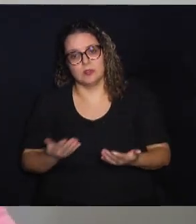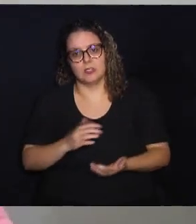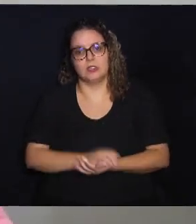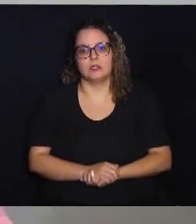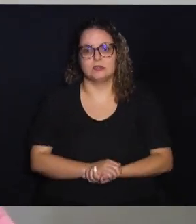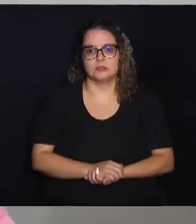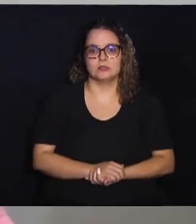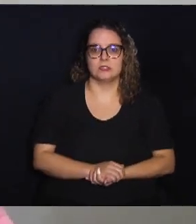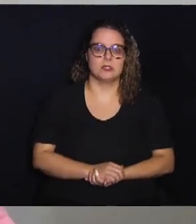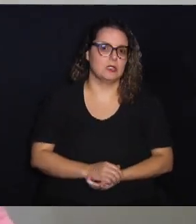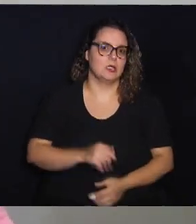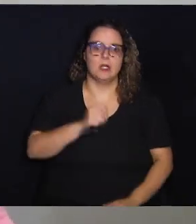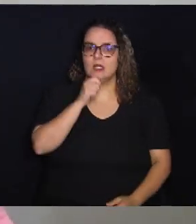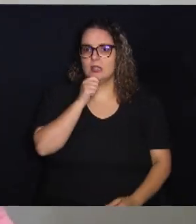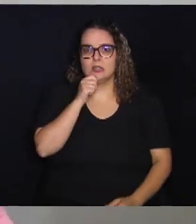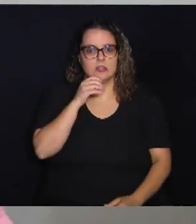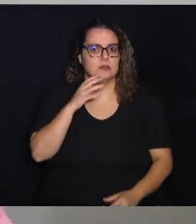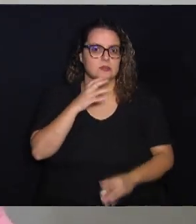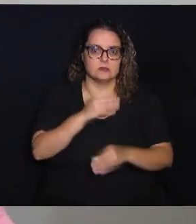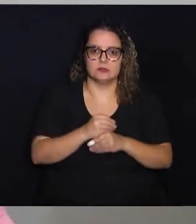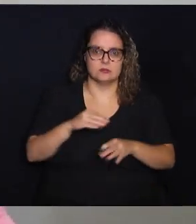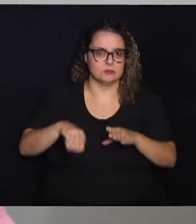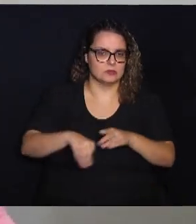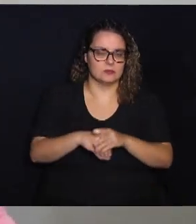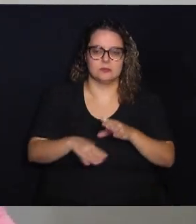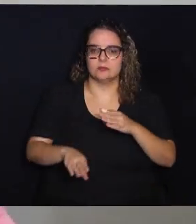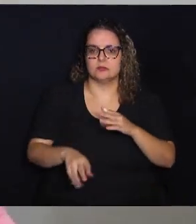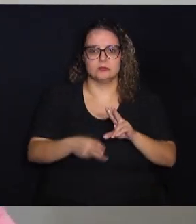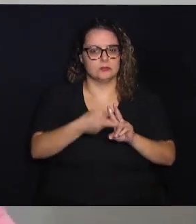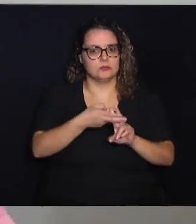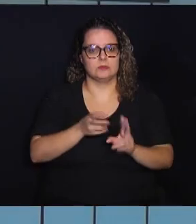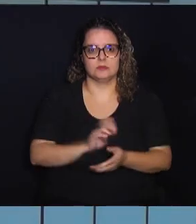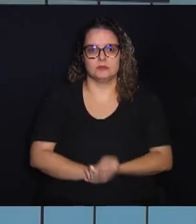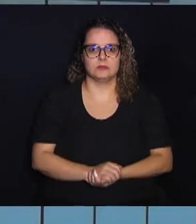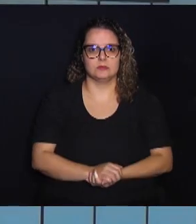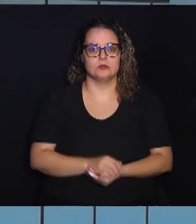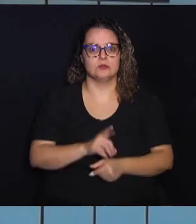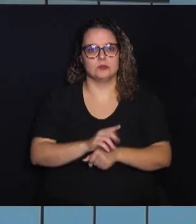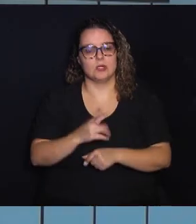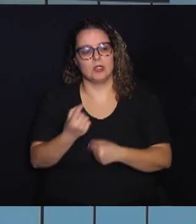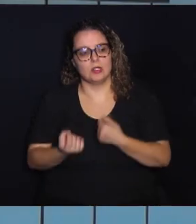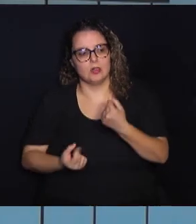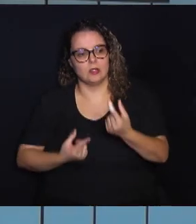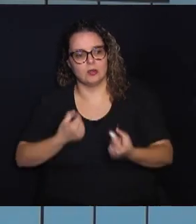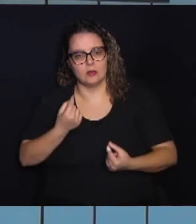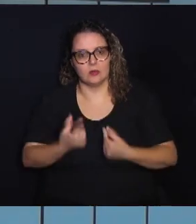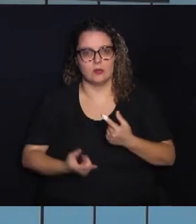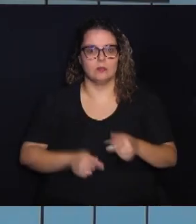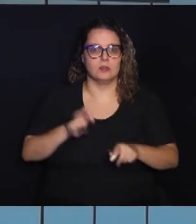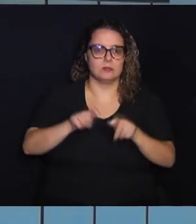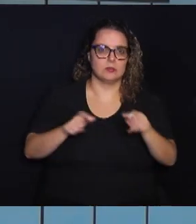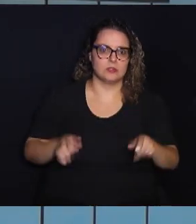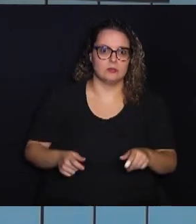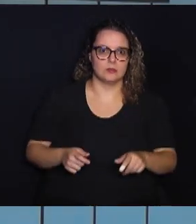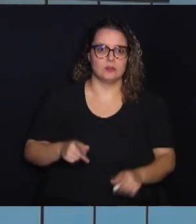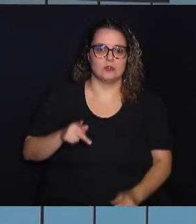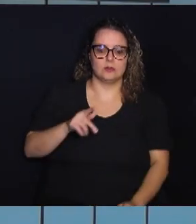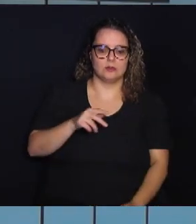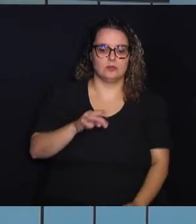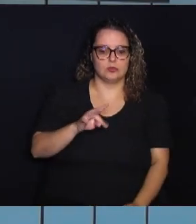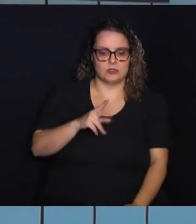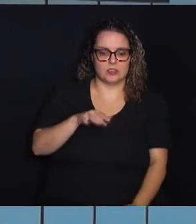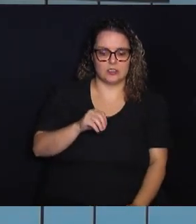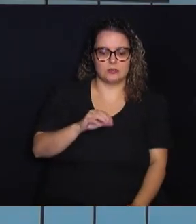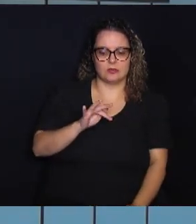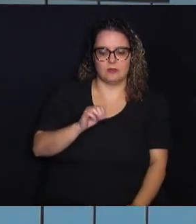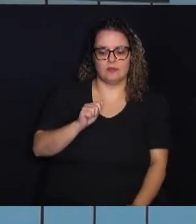ainda não é algo que está incluso no SUS. Doutora, alguns indivíduos portadores do traço falciforme,